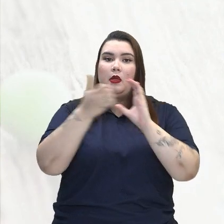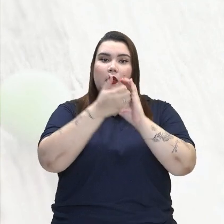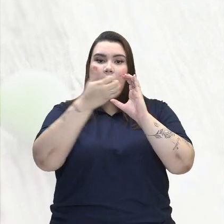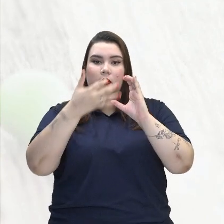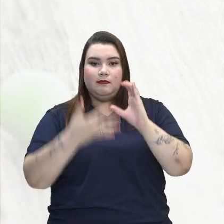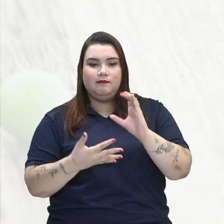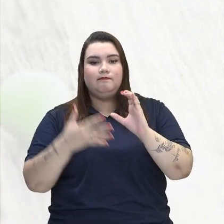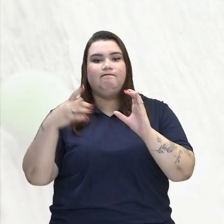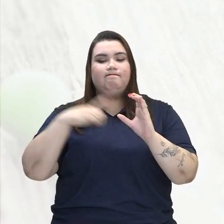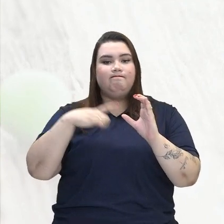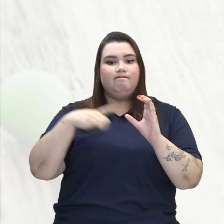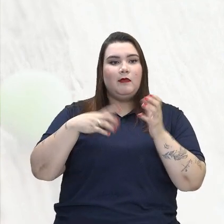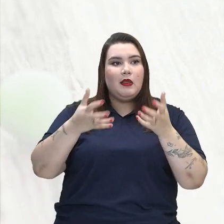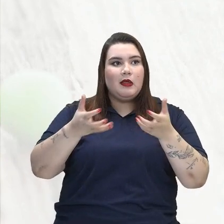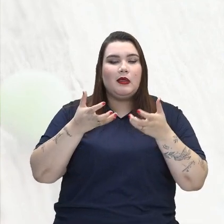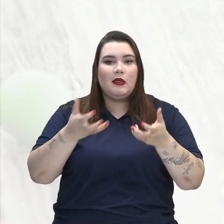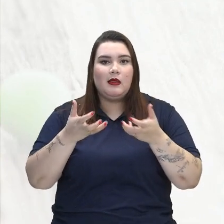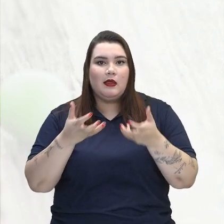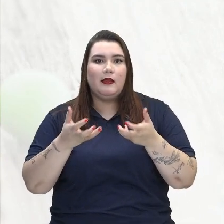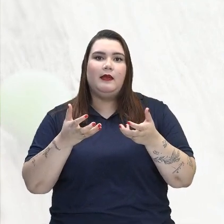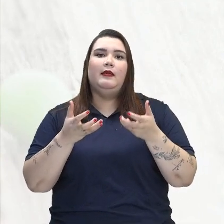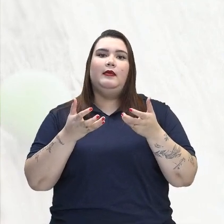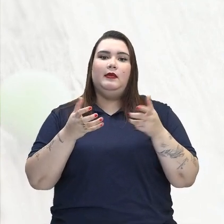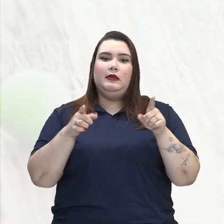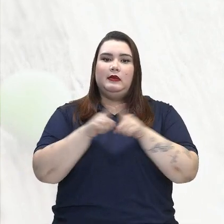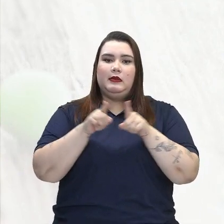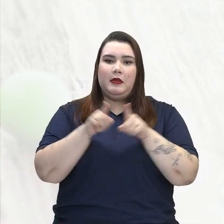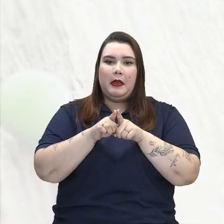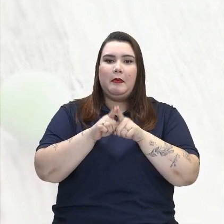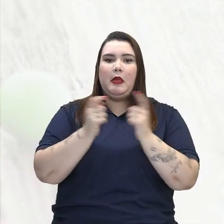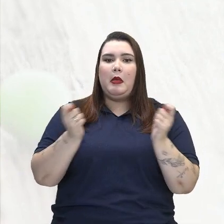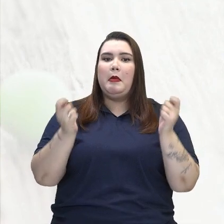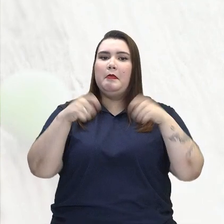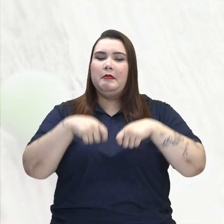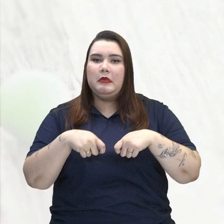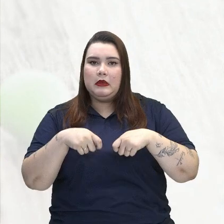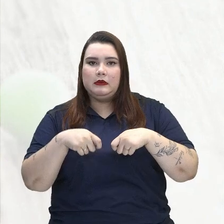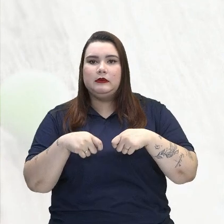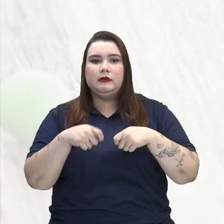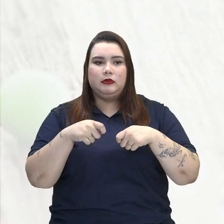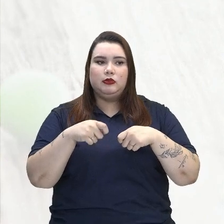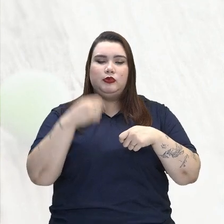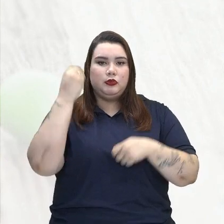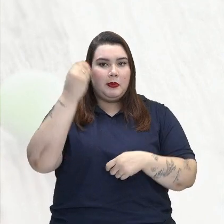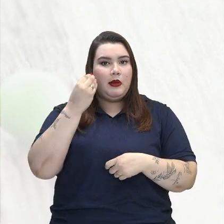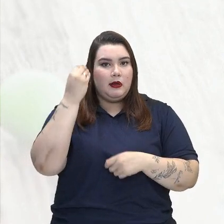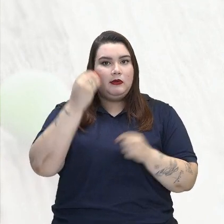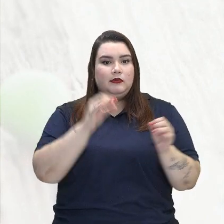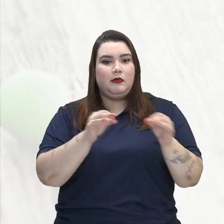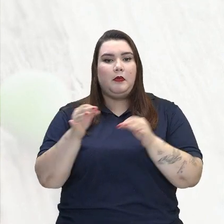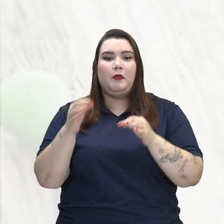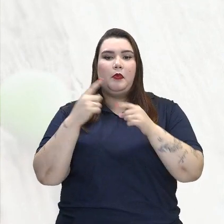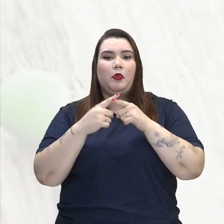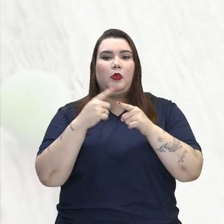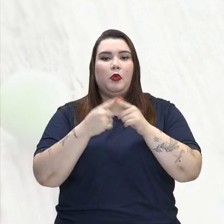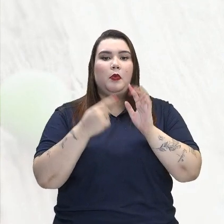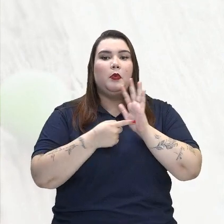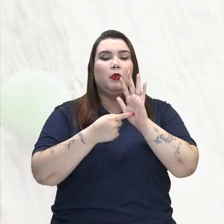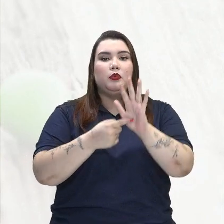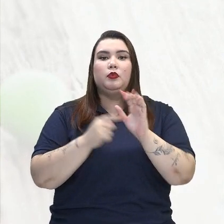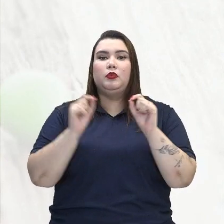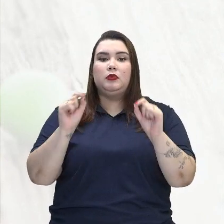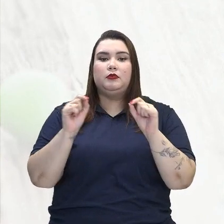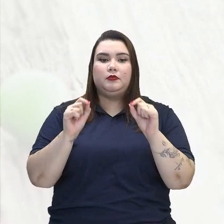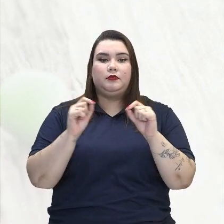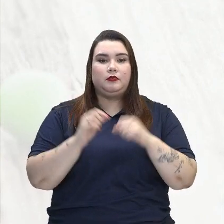muito desejáveis e, digamos assim, propícias para essas observações. Por quê? Elas apresentavam, vejam vocês,